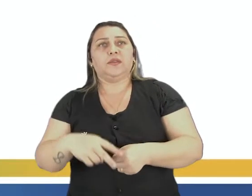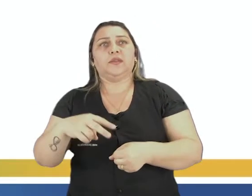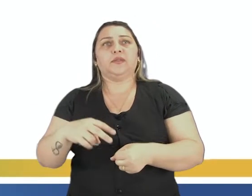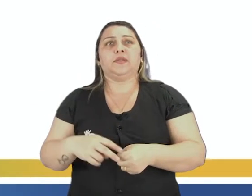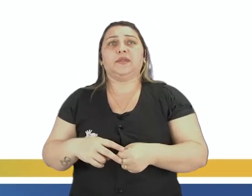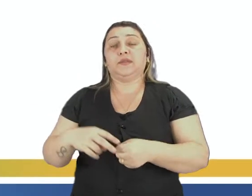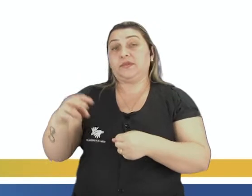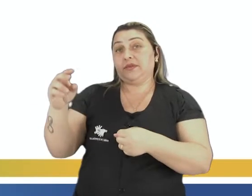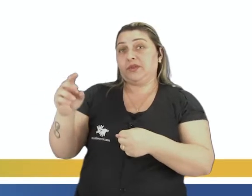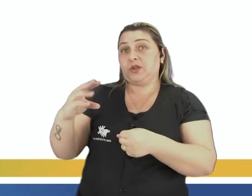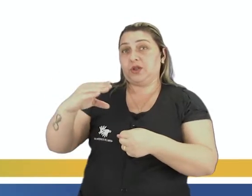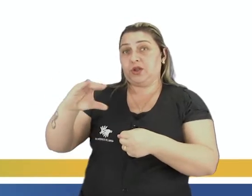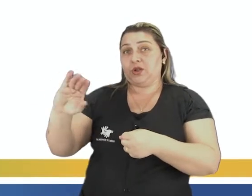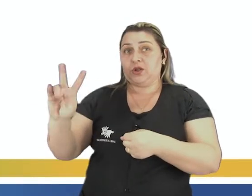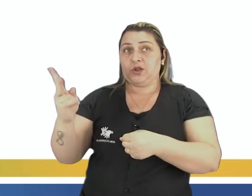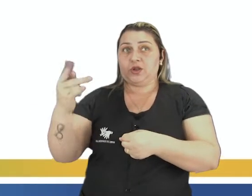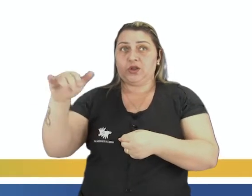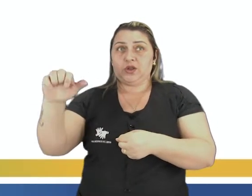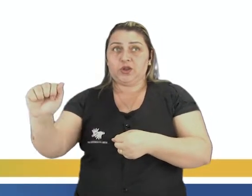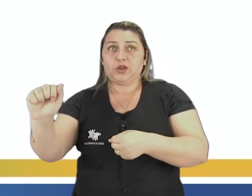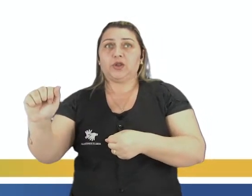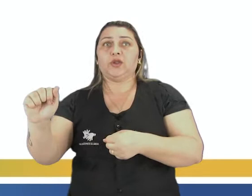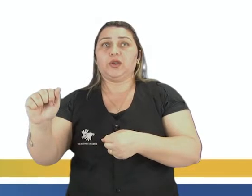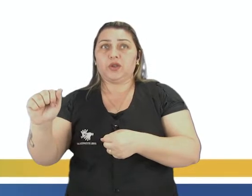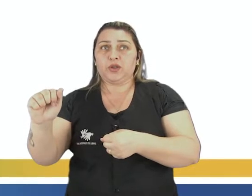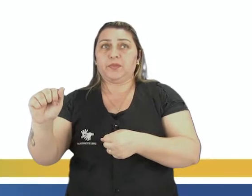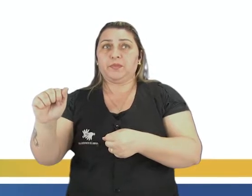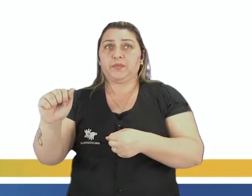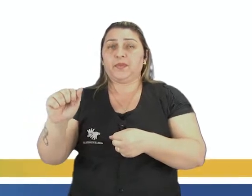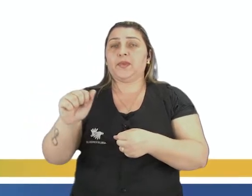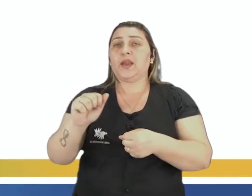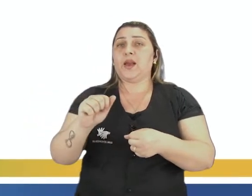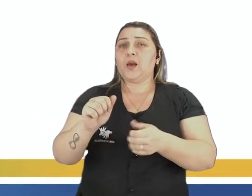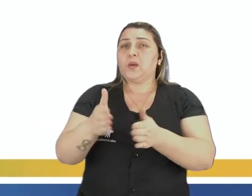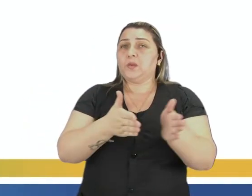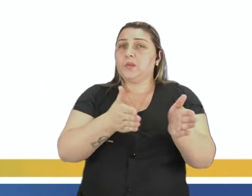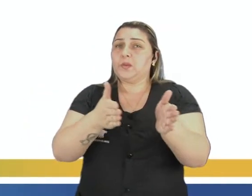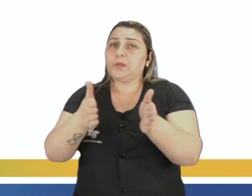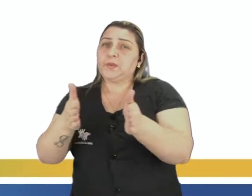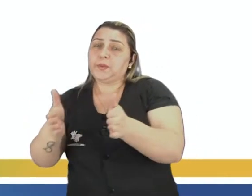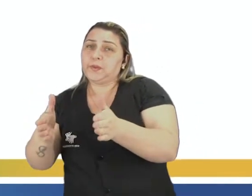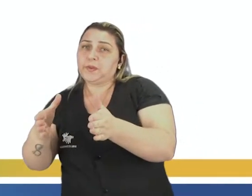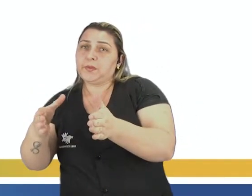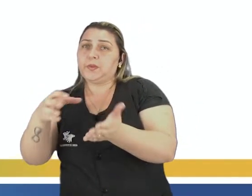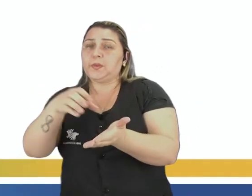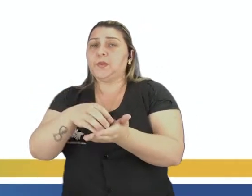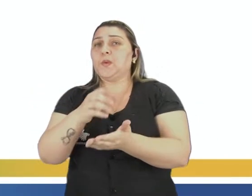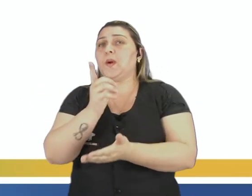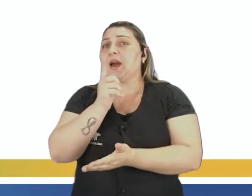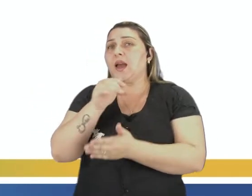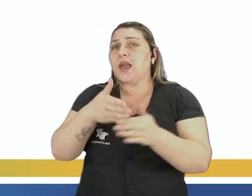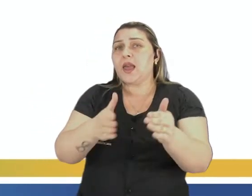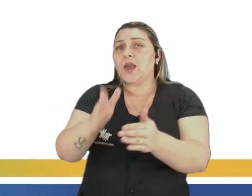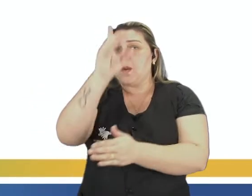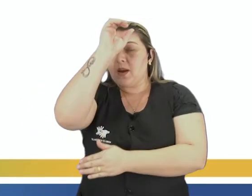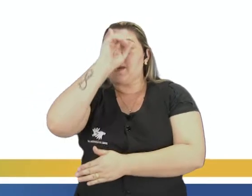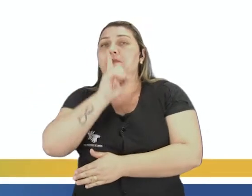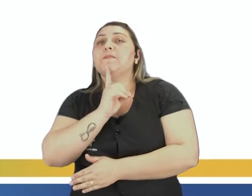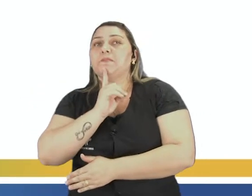aqui. A dinastia Xia, né, que ela é marcada pelo processo de ocupação do Rio Amarelo,